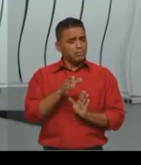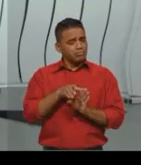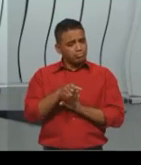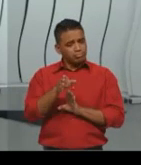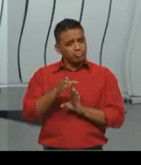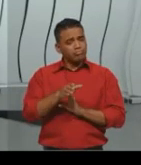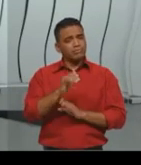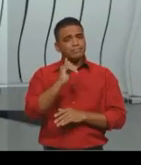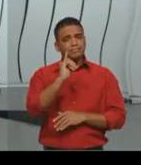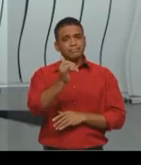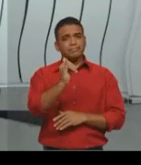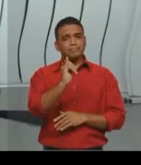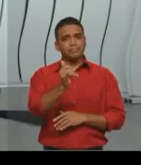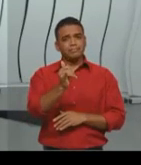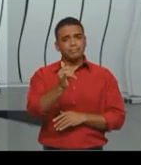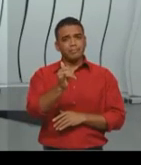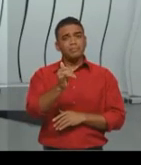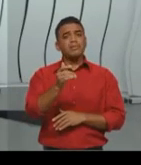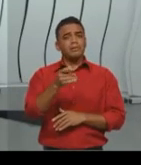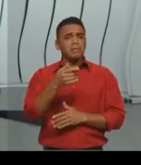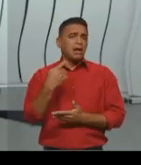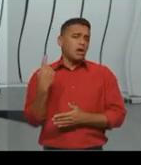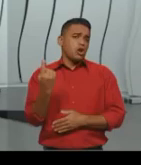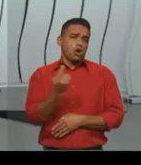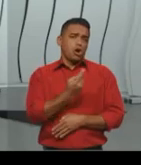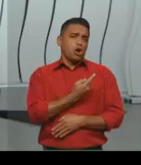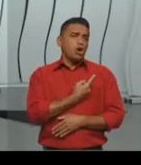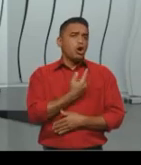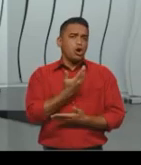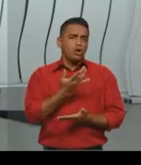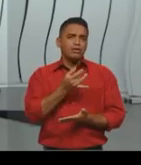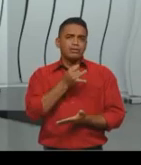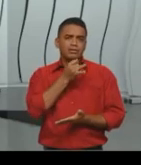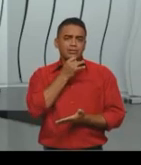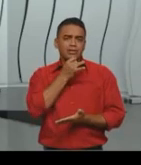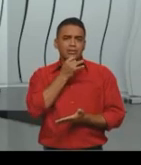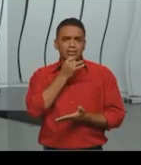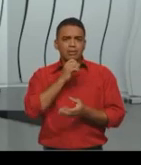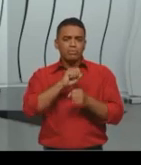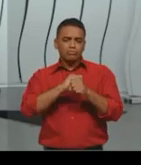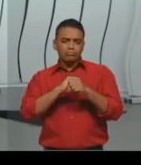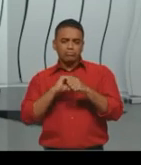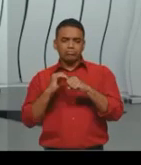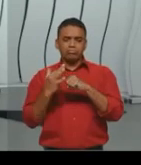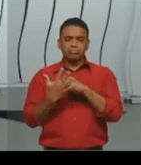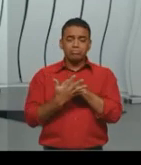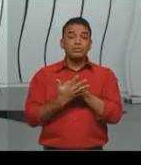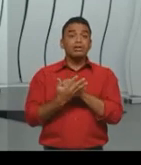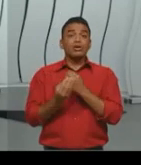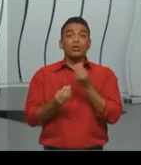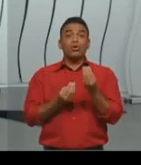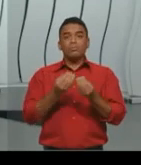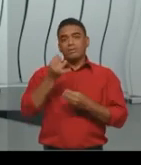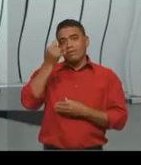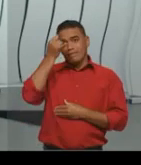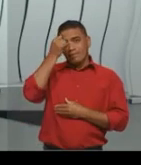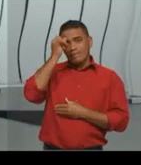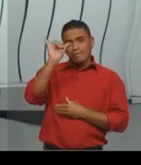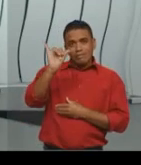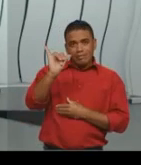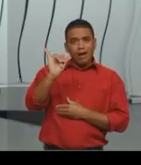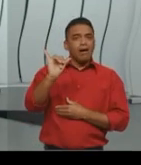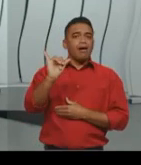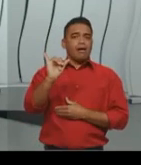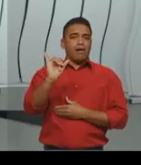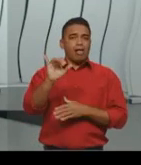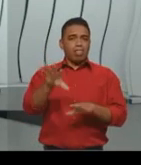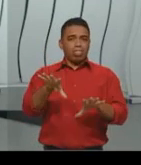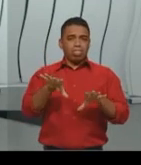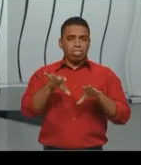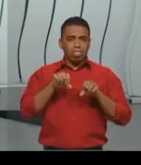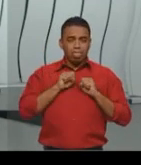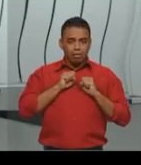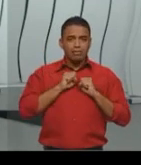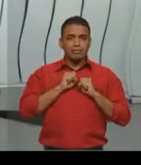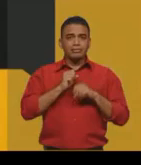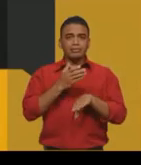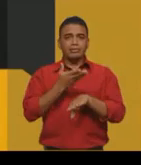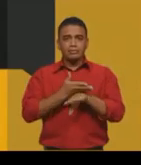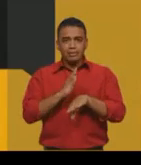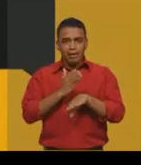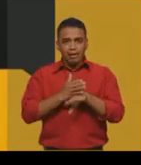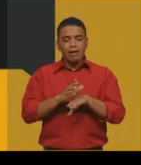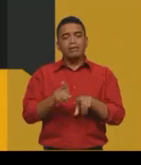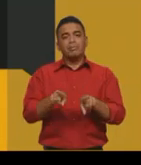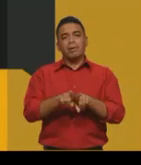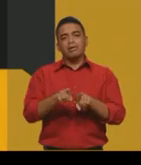gente, ao dar aquelas prevenções, aquelas dicas de prevenção, a gente já vai treinando o inglês, né?